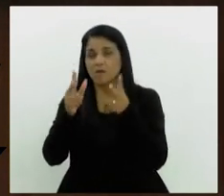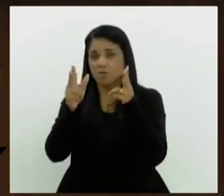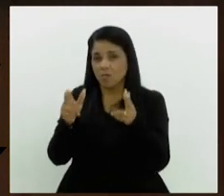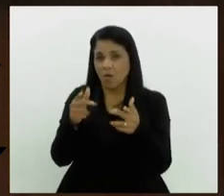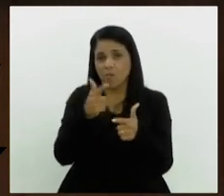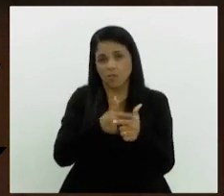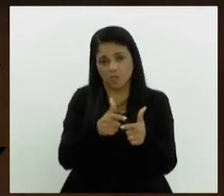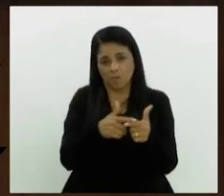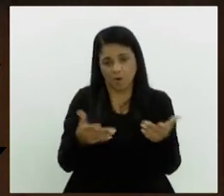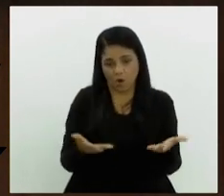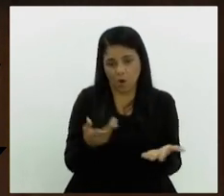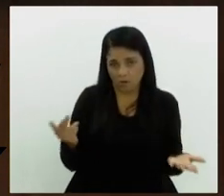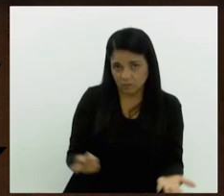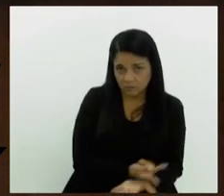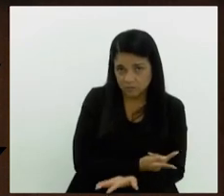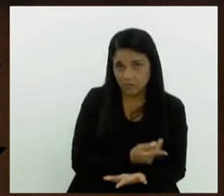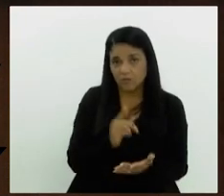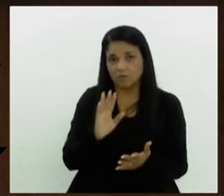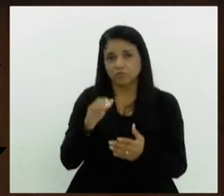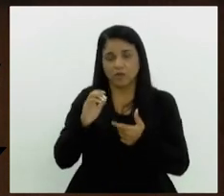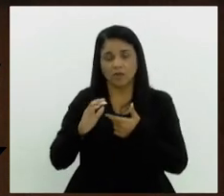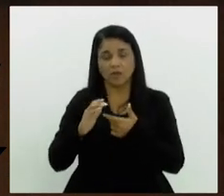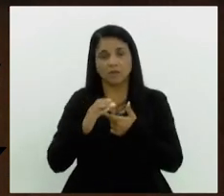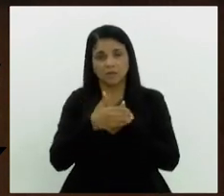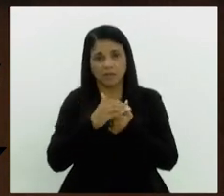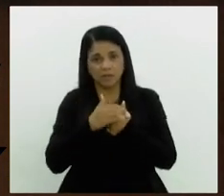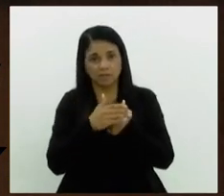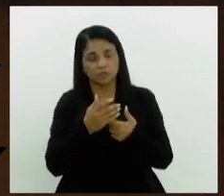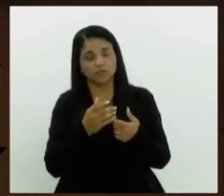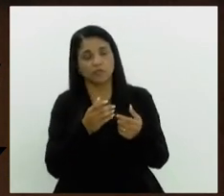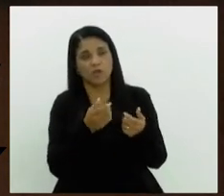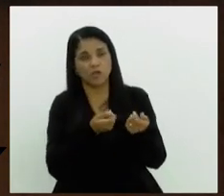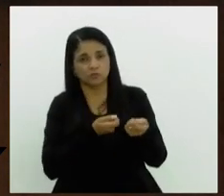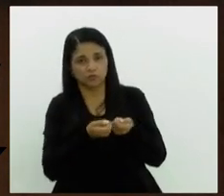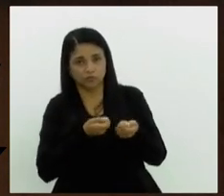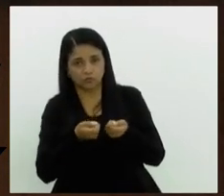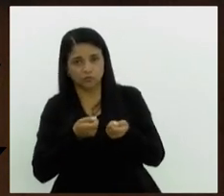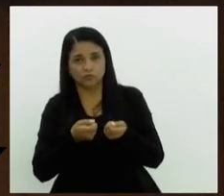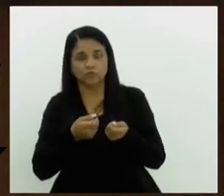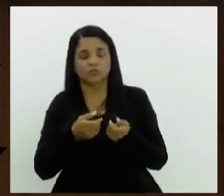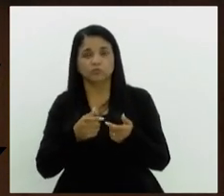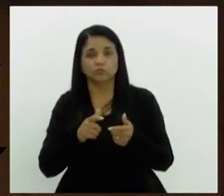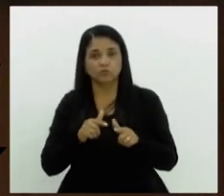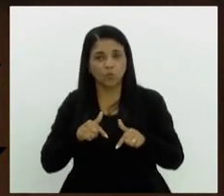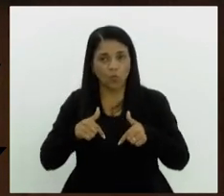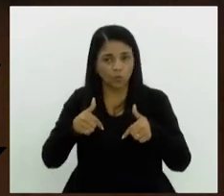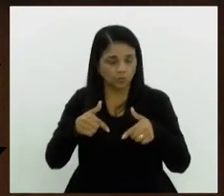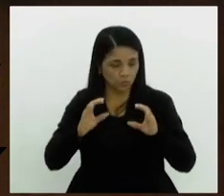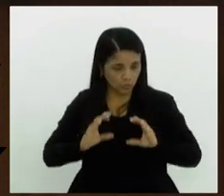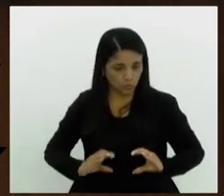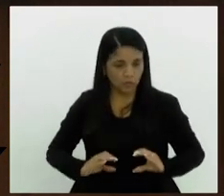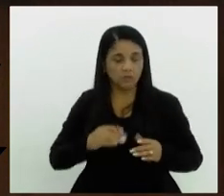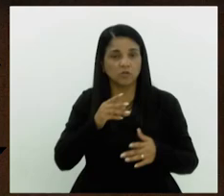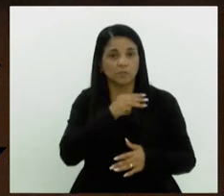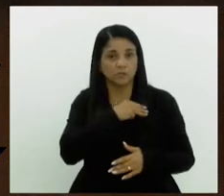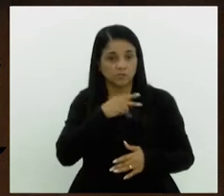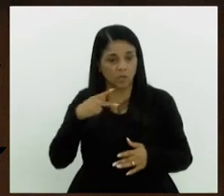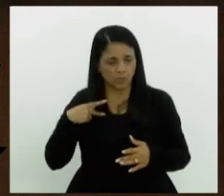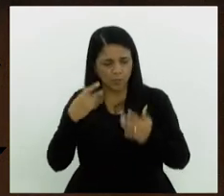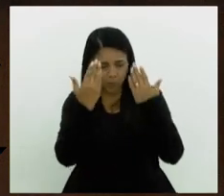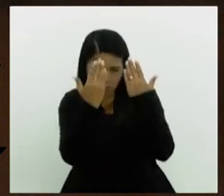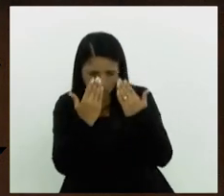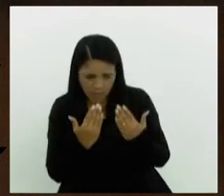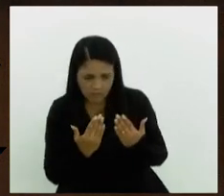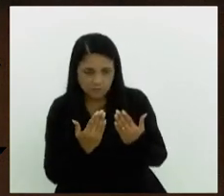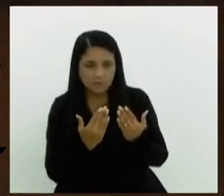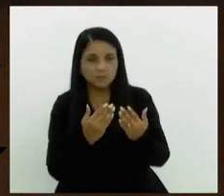gente tem que ficar atento. Eu já peguei o termo de ajuste de conduta, já peguei a peça do Ministério Público, estou analisando, porque é